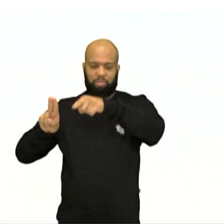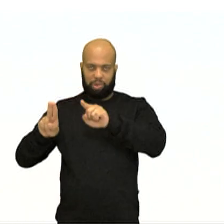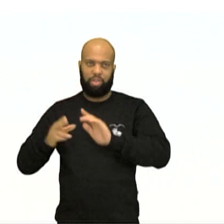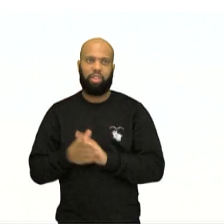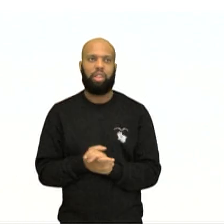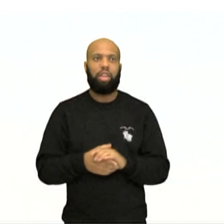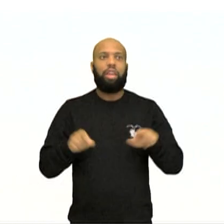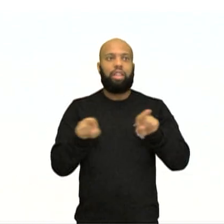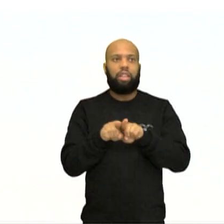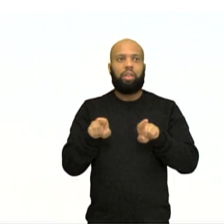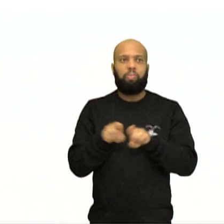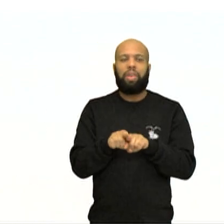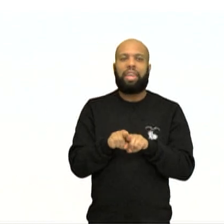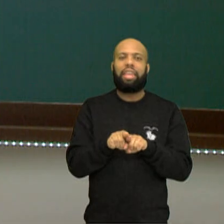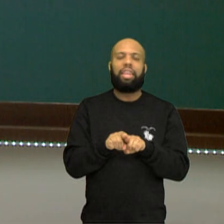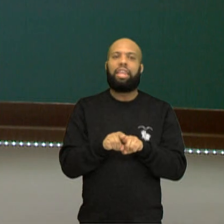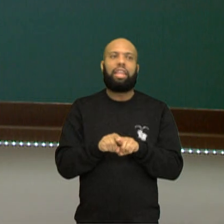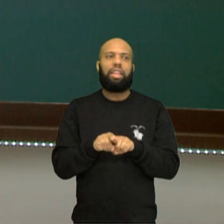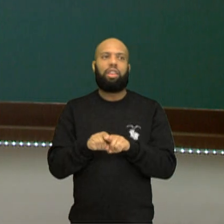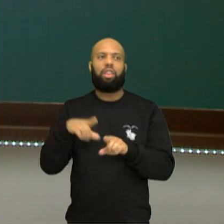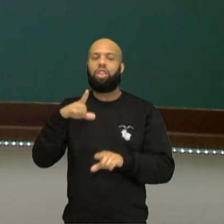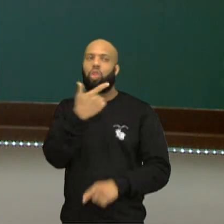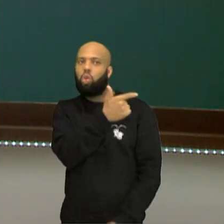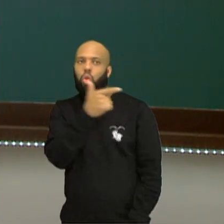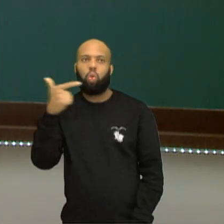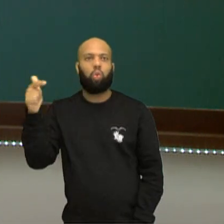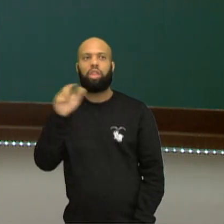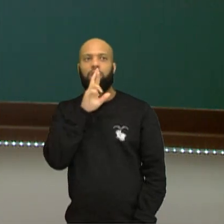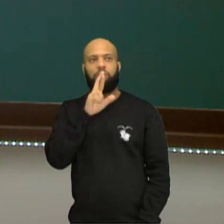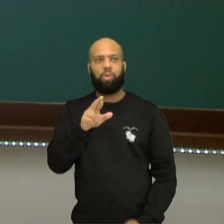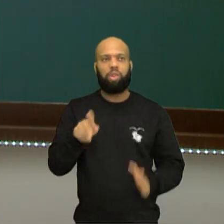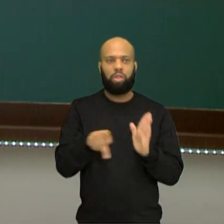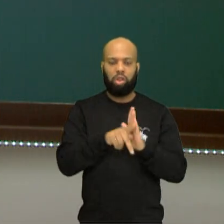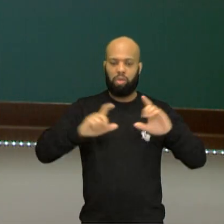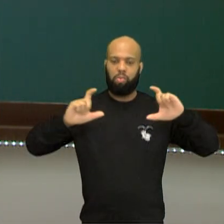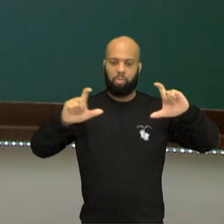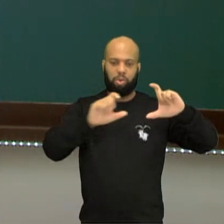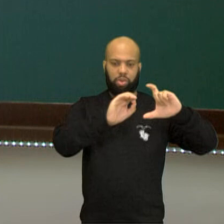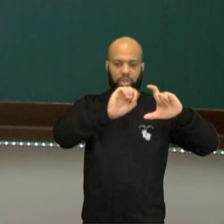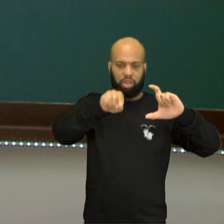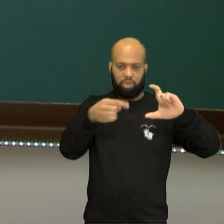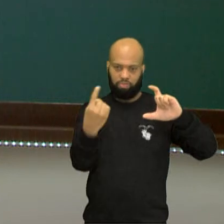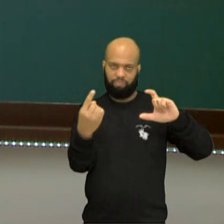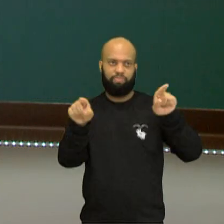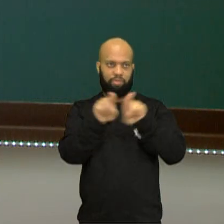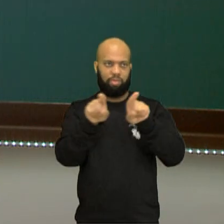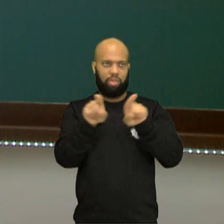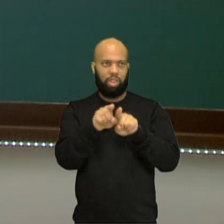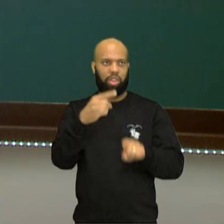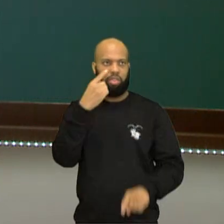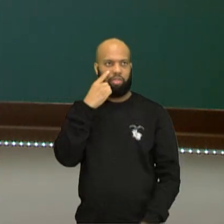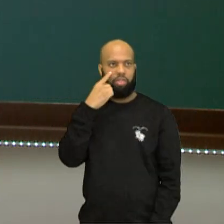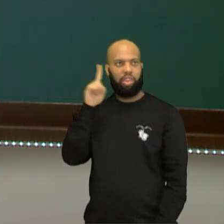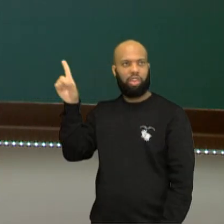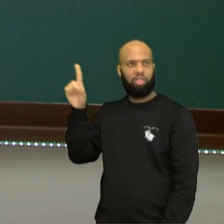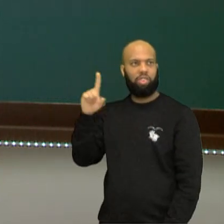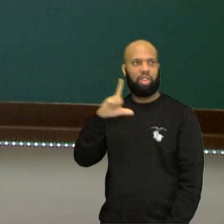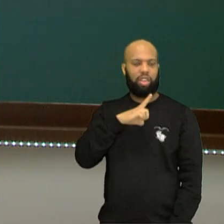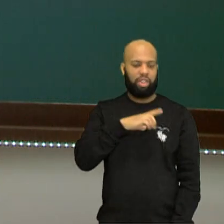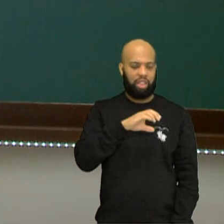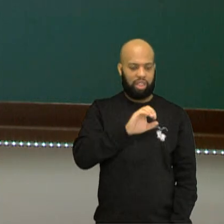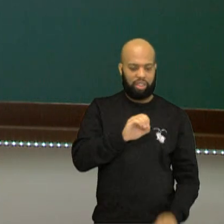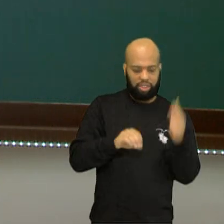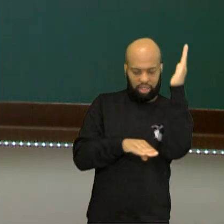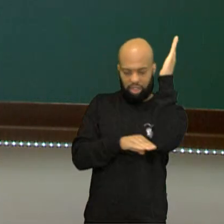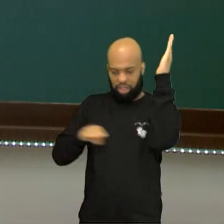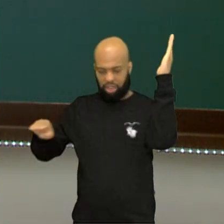ponto 0 para x, 1 para y, tá? Não passa. Aqui o ponto tá aqui, ó. 0 para x,